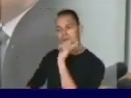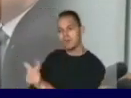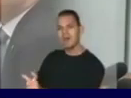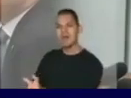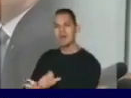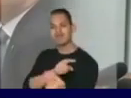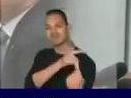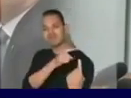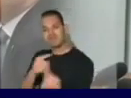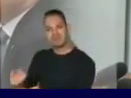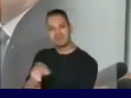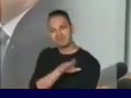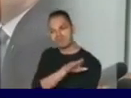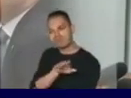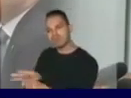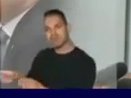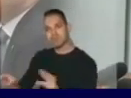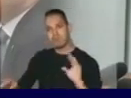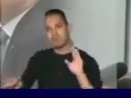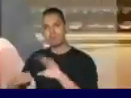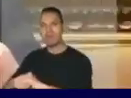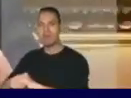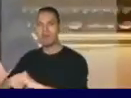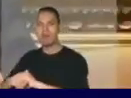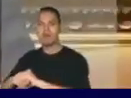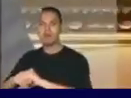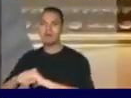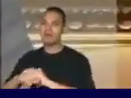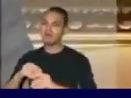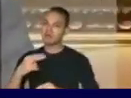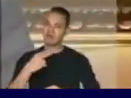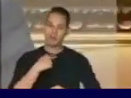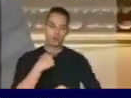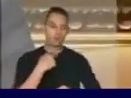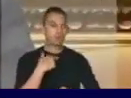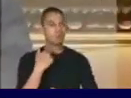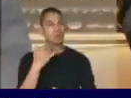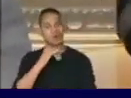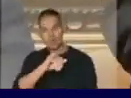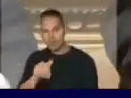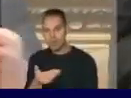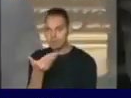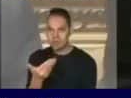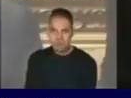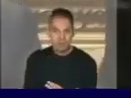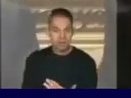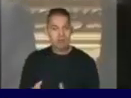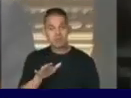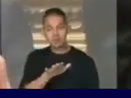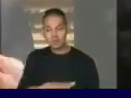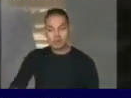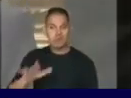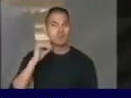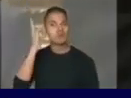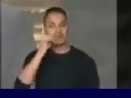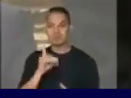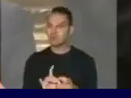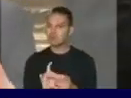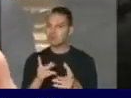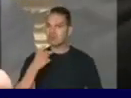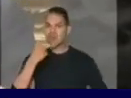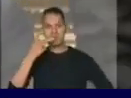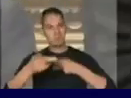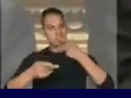Adjetivos agressivos e tudo mais, eu acho que nós não podemos perder a oportunidade de ouvir um conjunto de deputados que estão aqui até